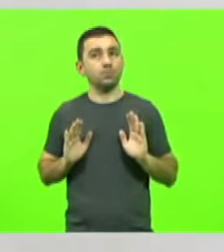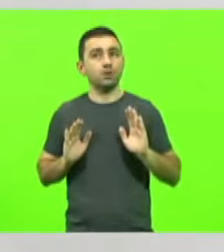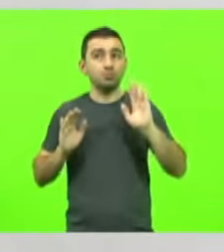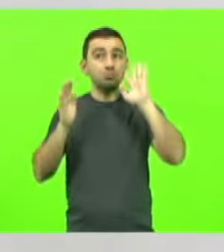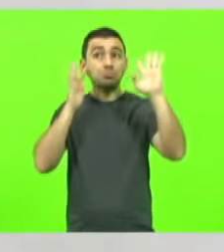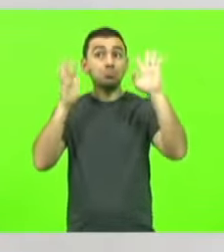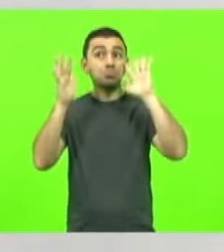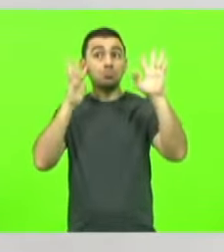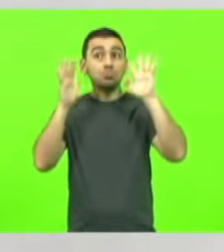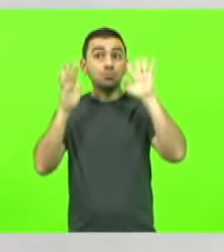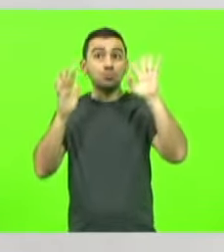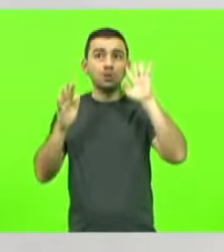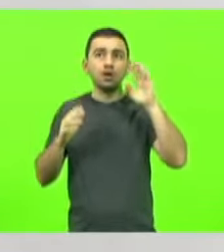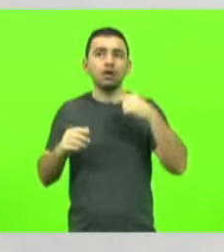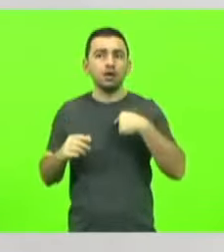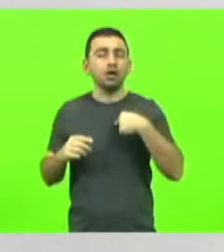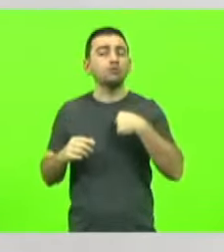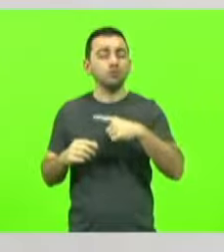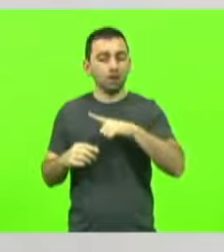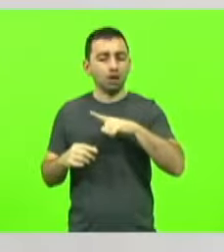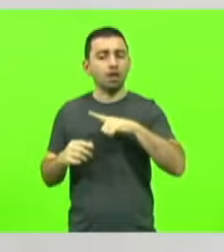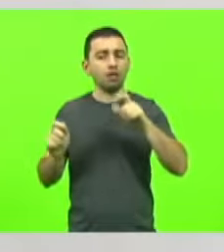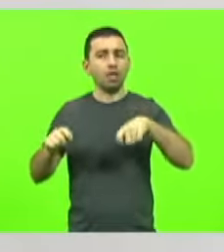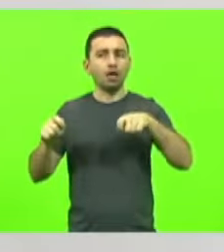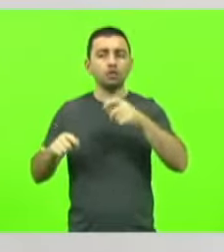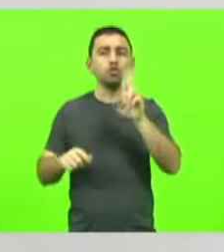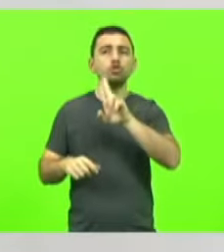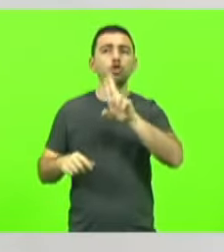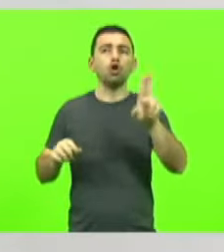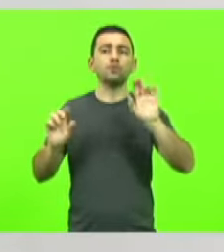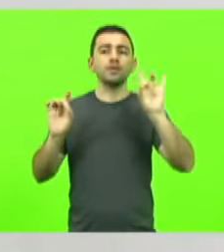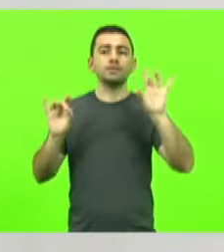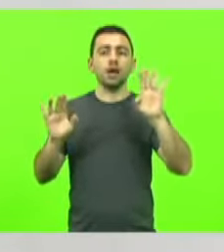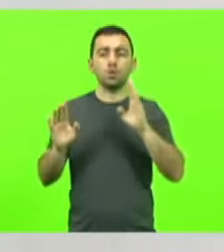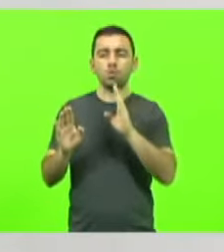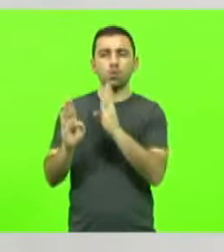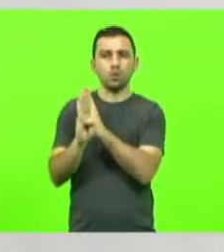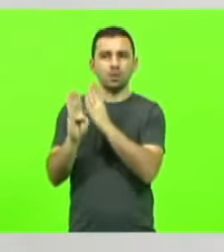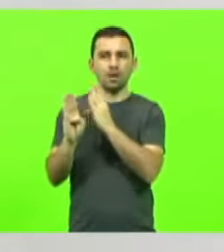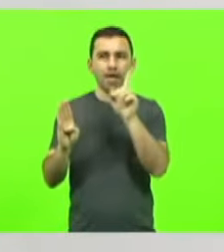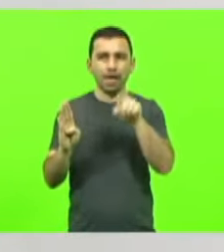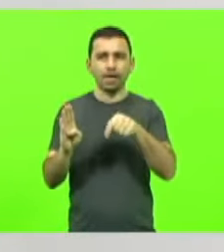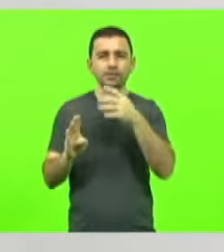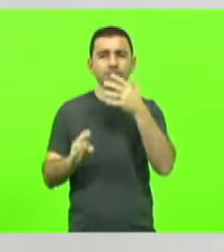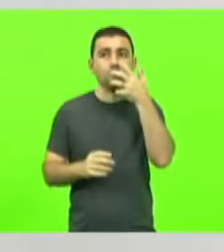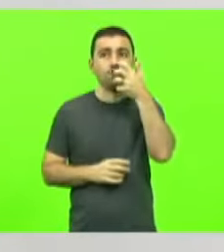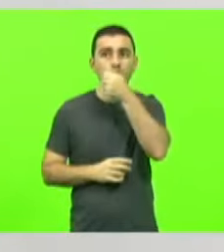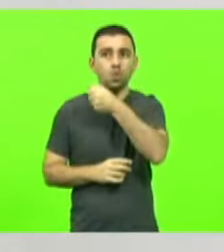fértil, eu daria um bom nome para essa operação. Ou Salvador, ou Voto Dourado.